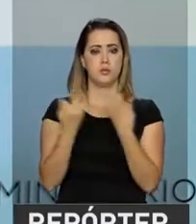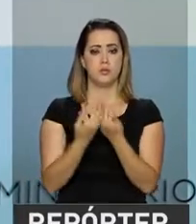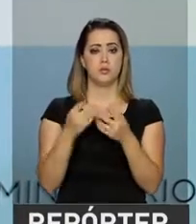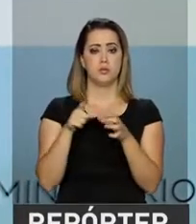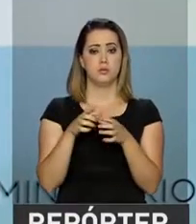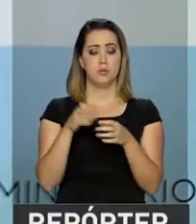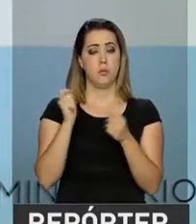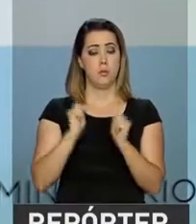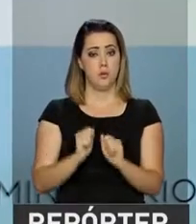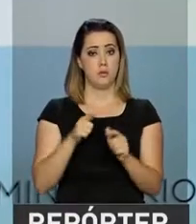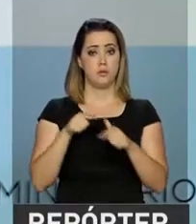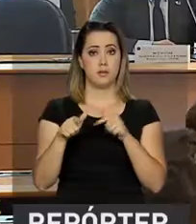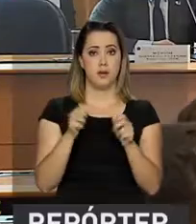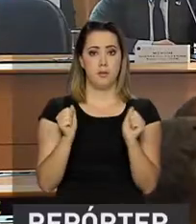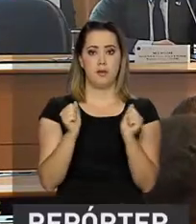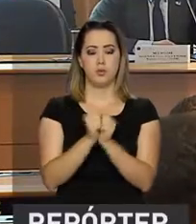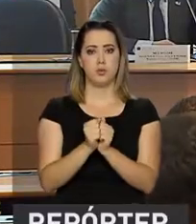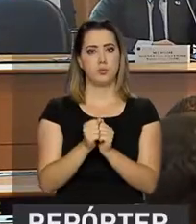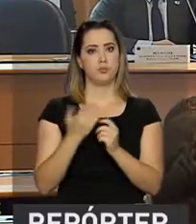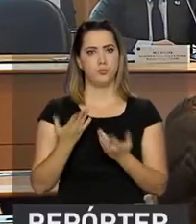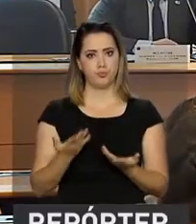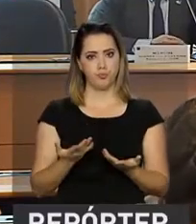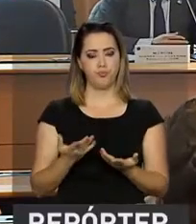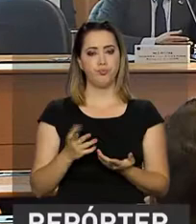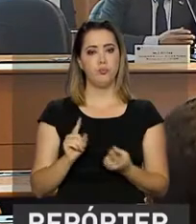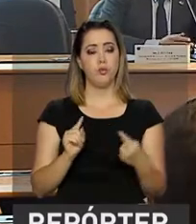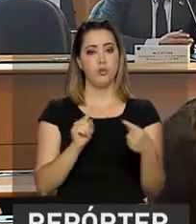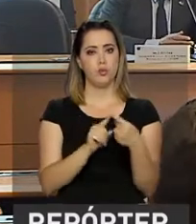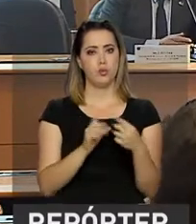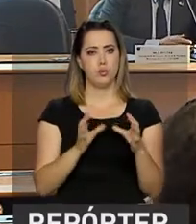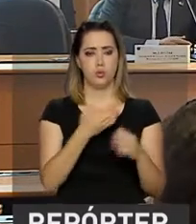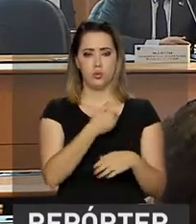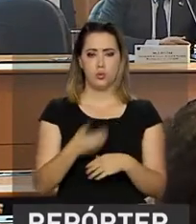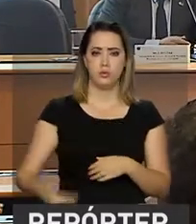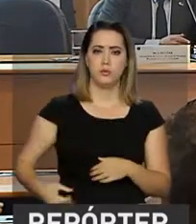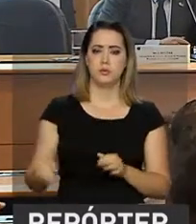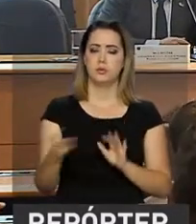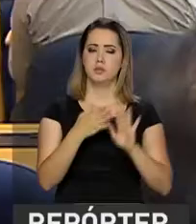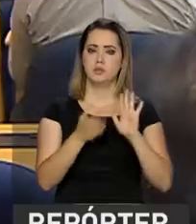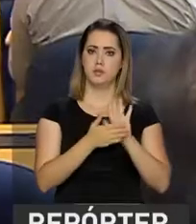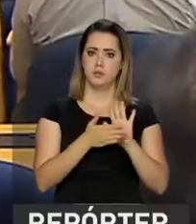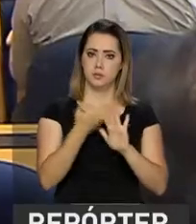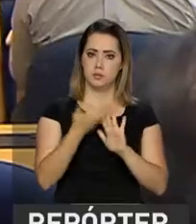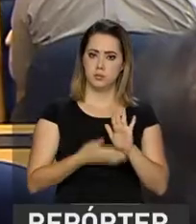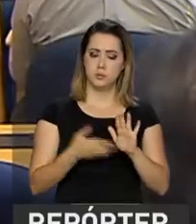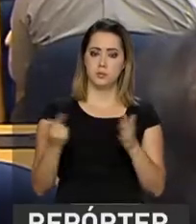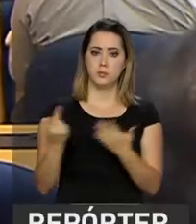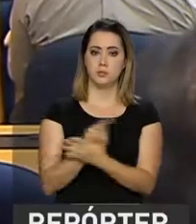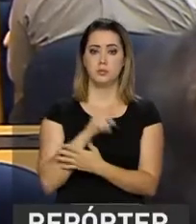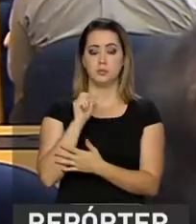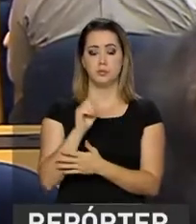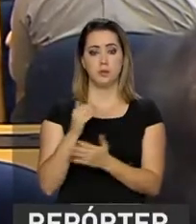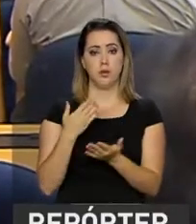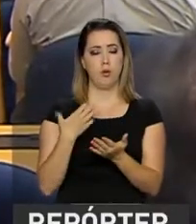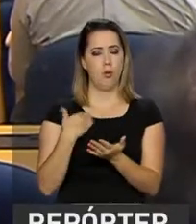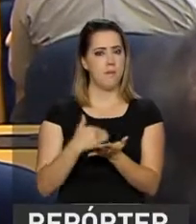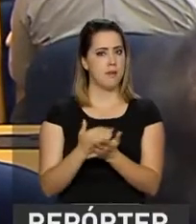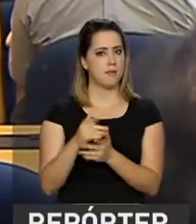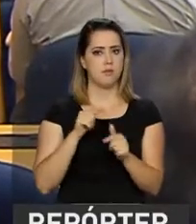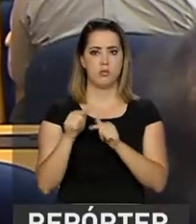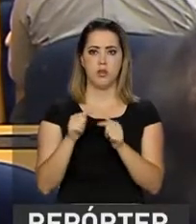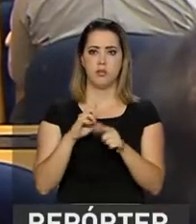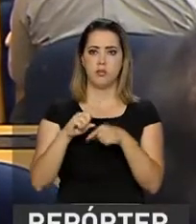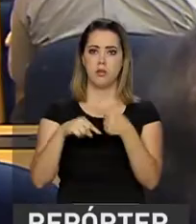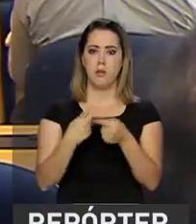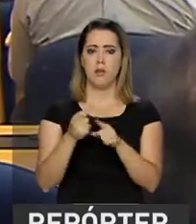para que possam atuar em conjunto de acordo com o governo as novas propostas para o pnpb devem começar a ser implementadas no